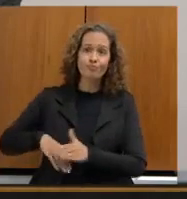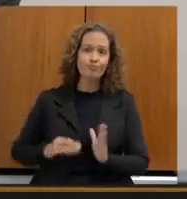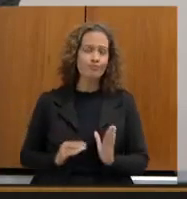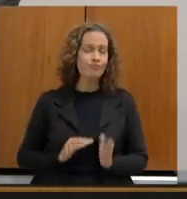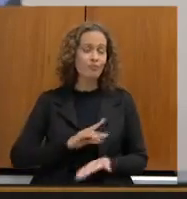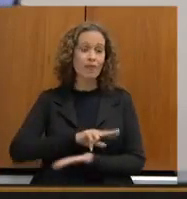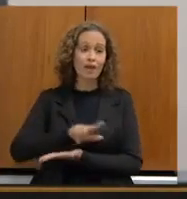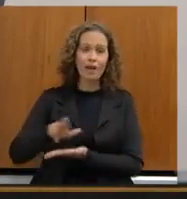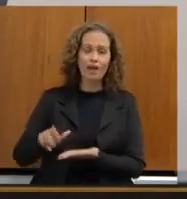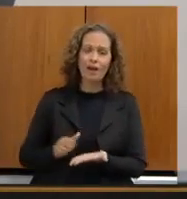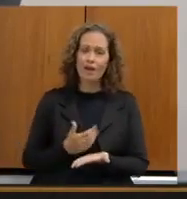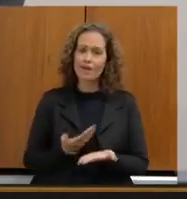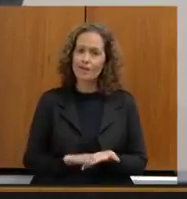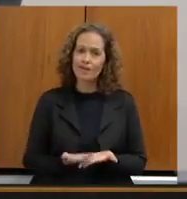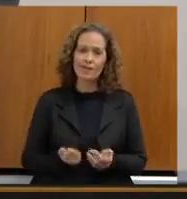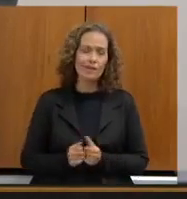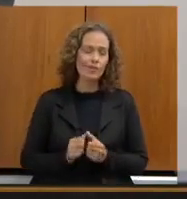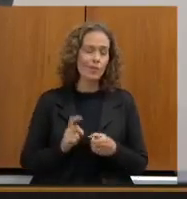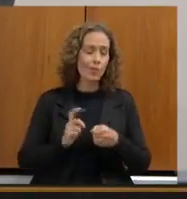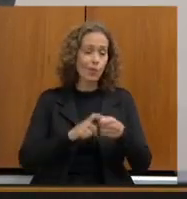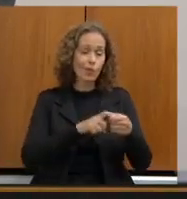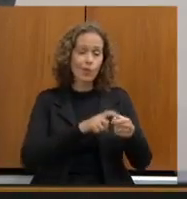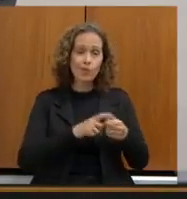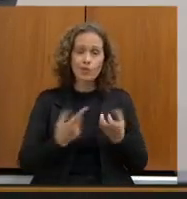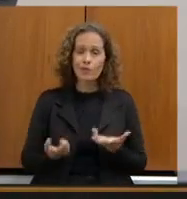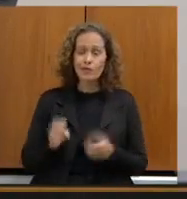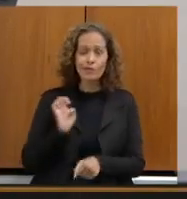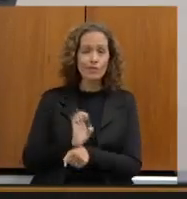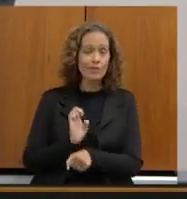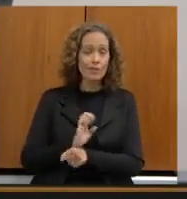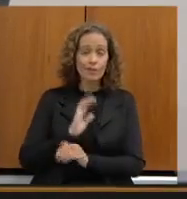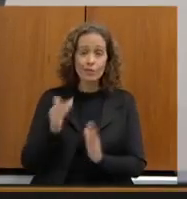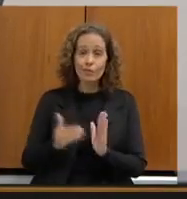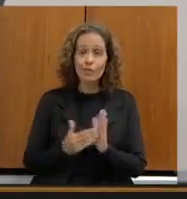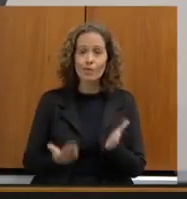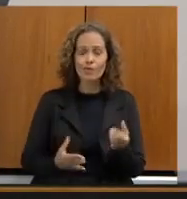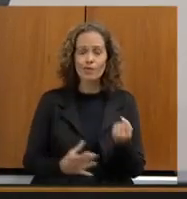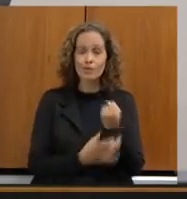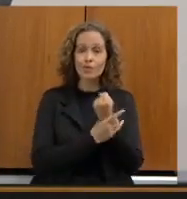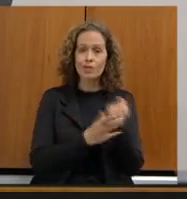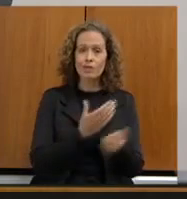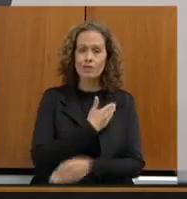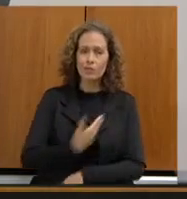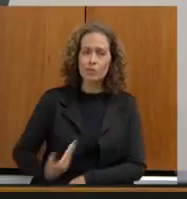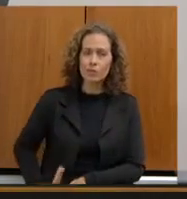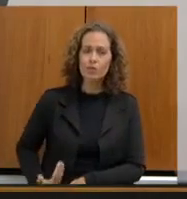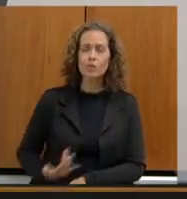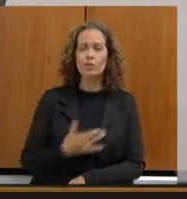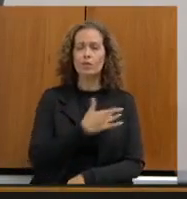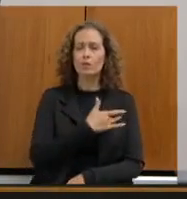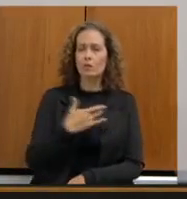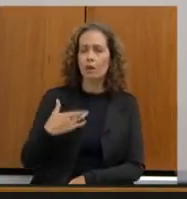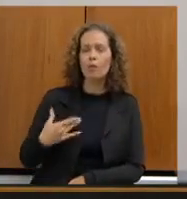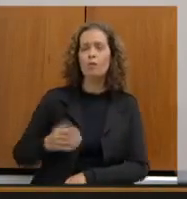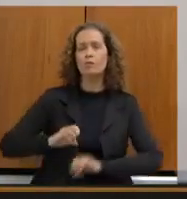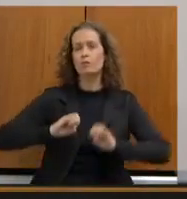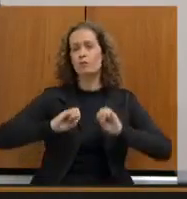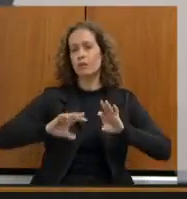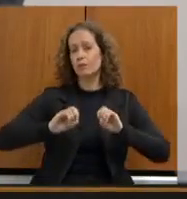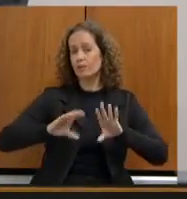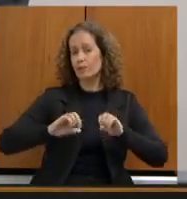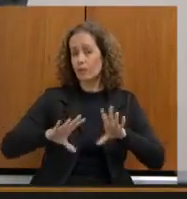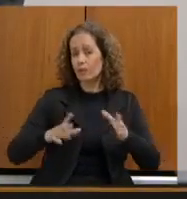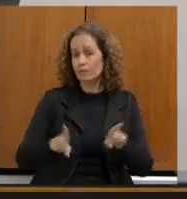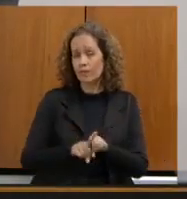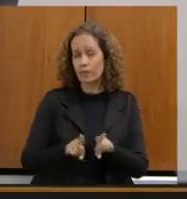diversos contratos no estado inteiro na segurança pública na saúde na educação ou